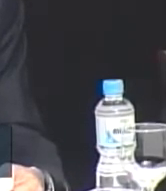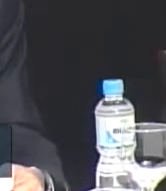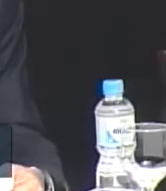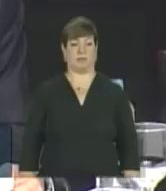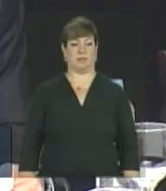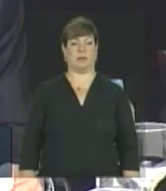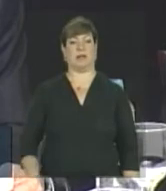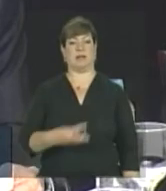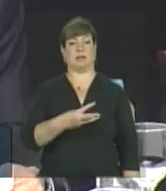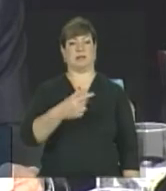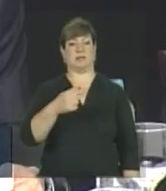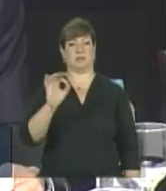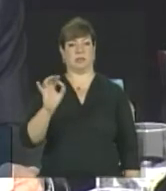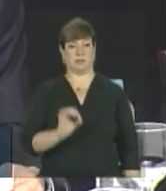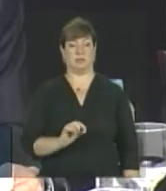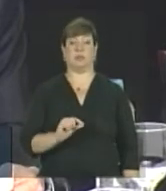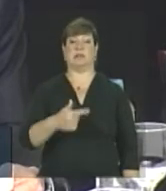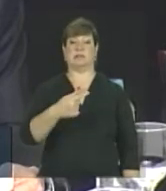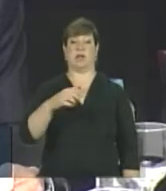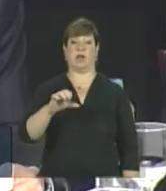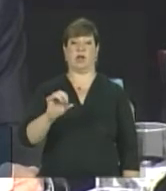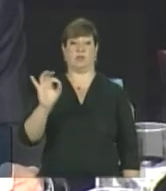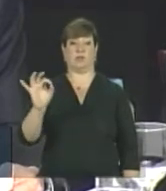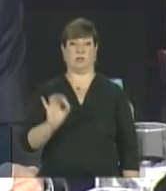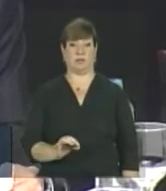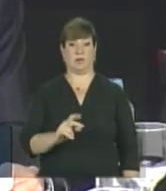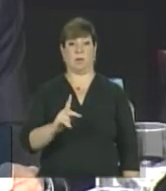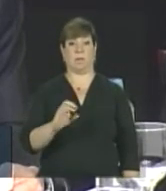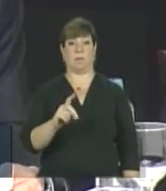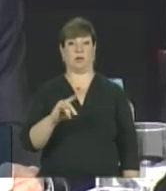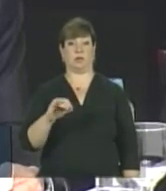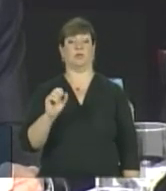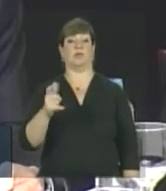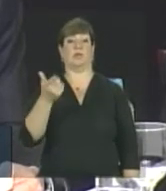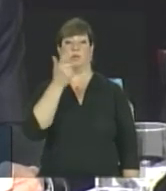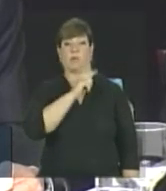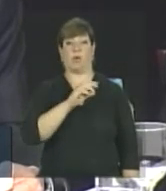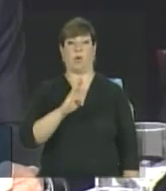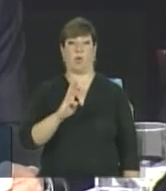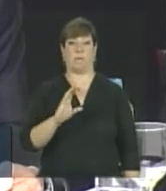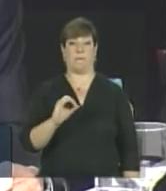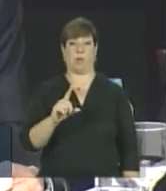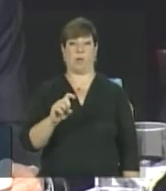37%, 79% dos pódios foram conquistados por bolsistas.